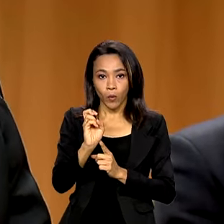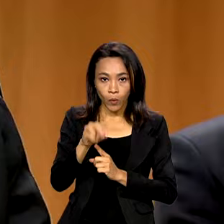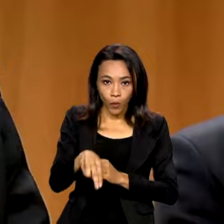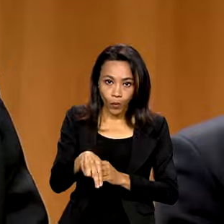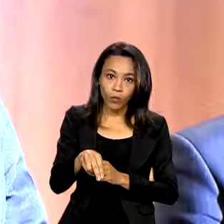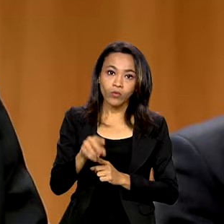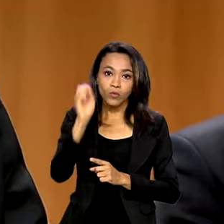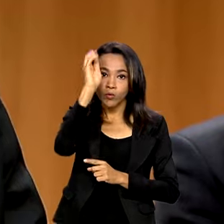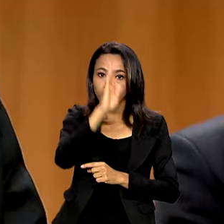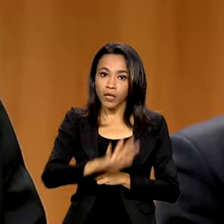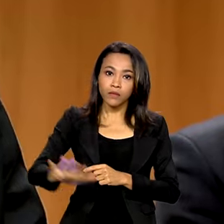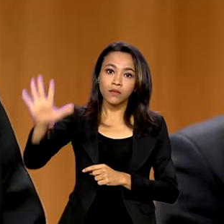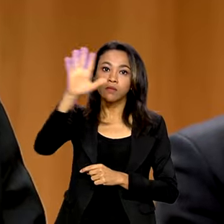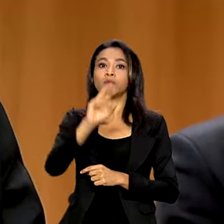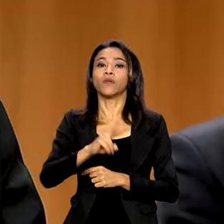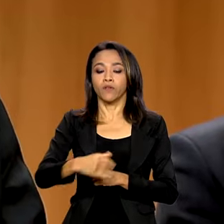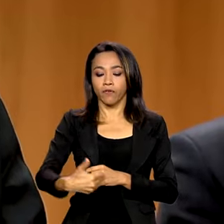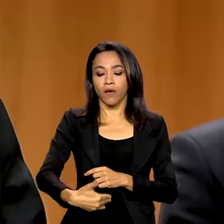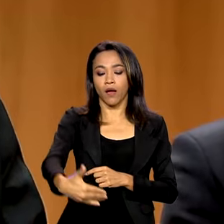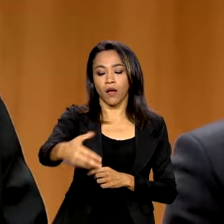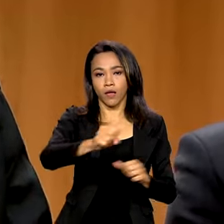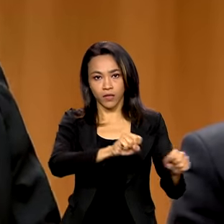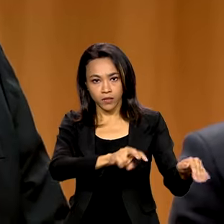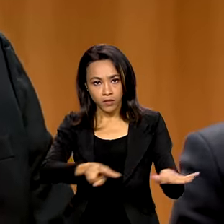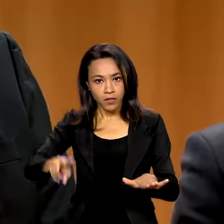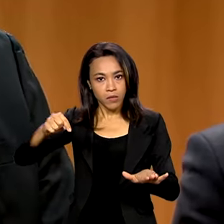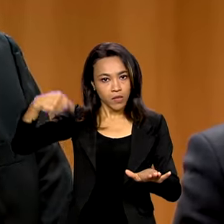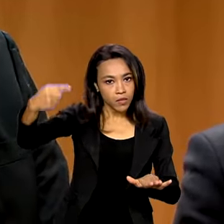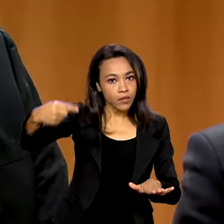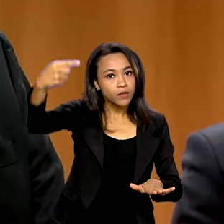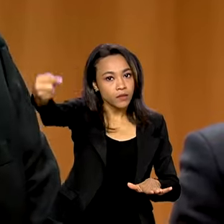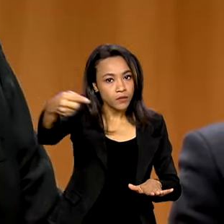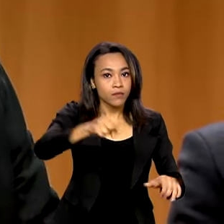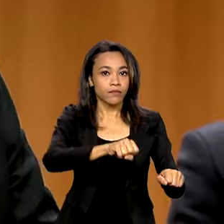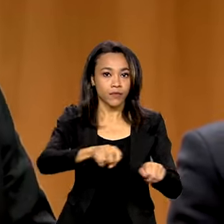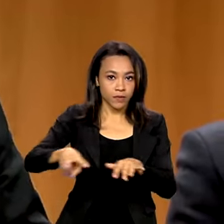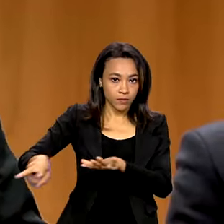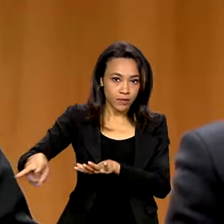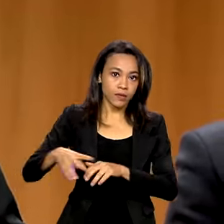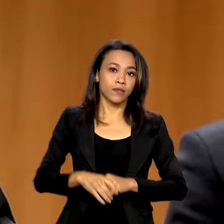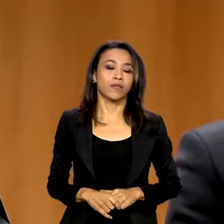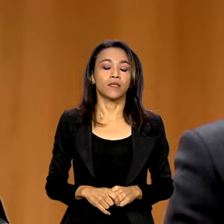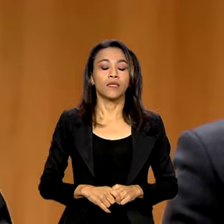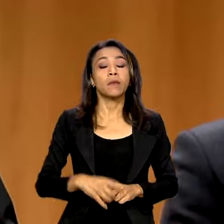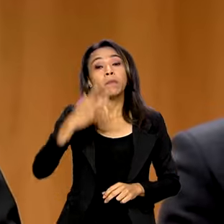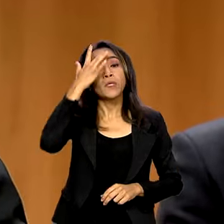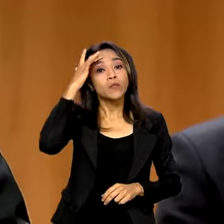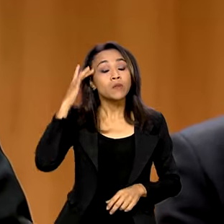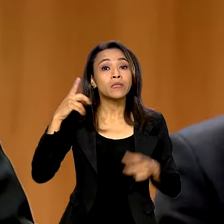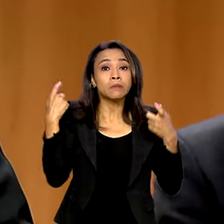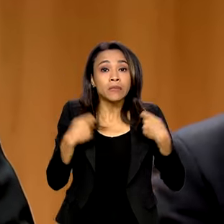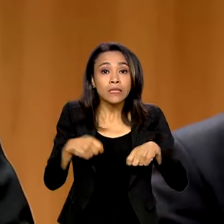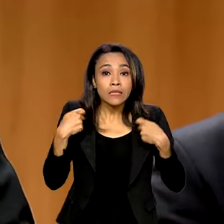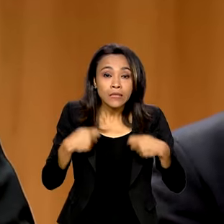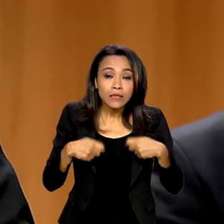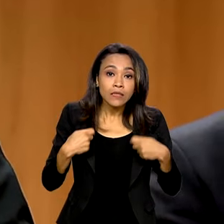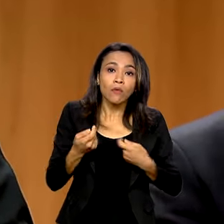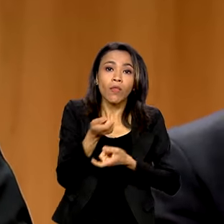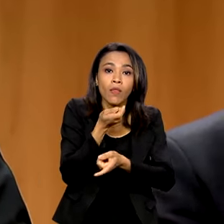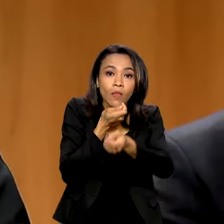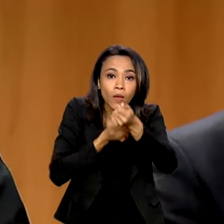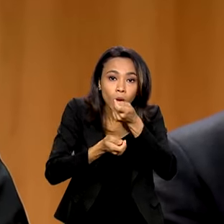estenderá pelas próximas semanas. Além disso, aquelas pessoas que precisam